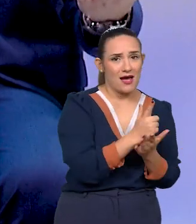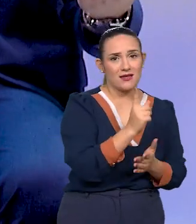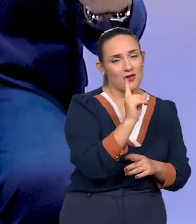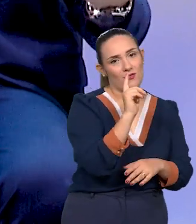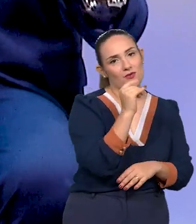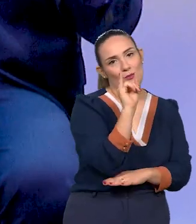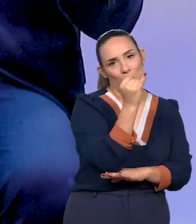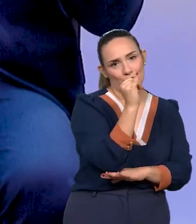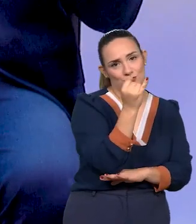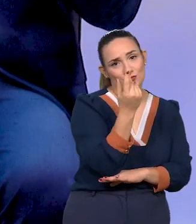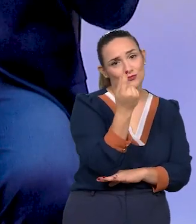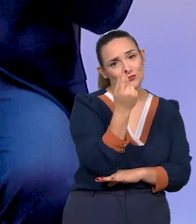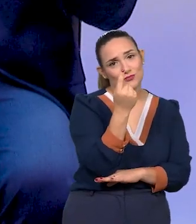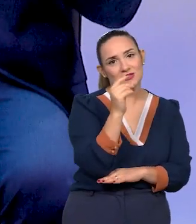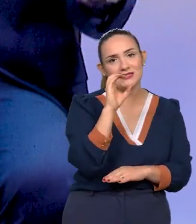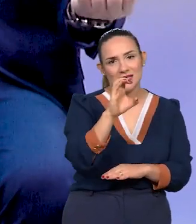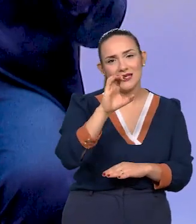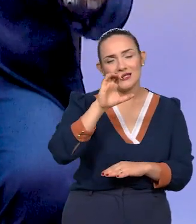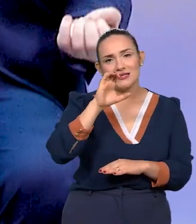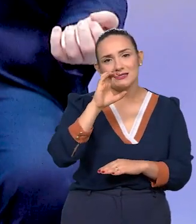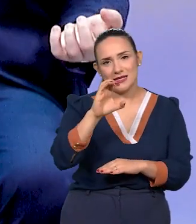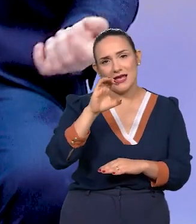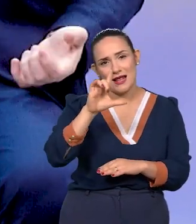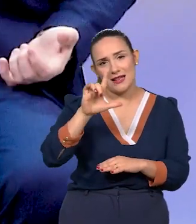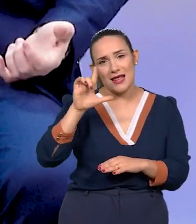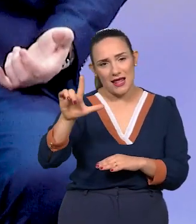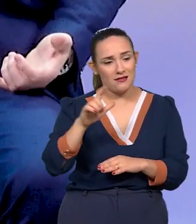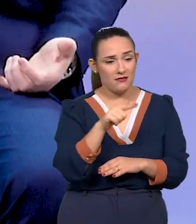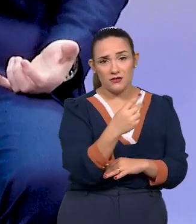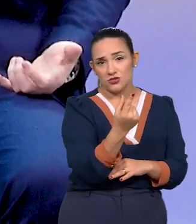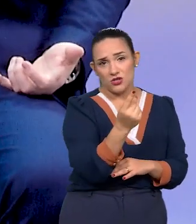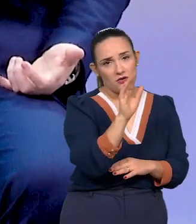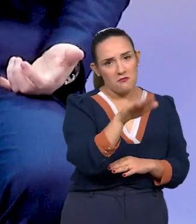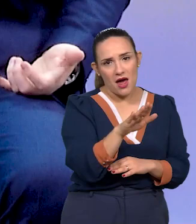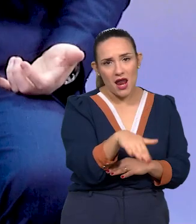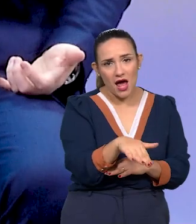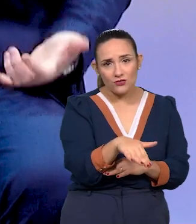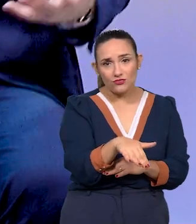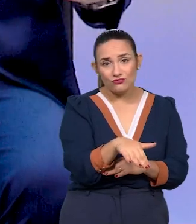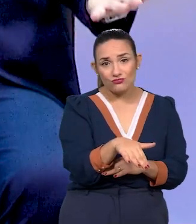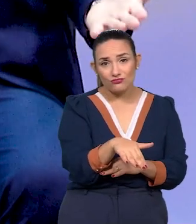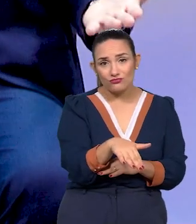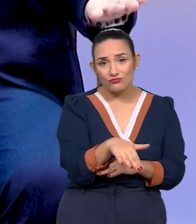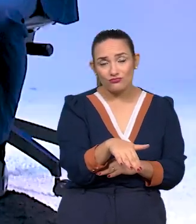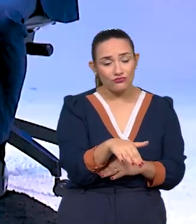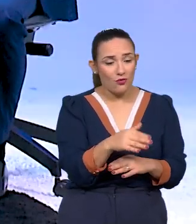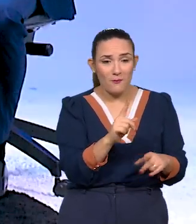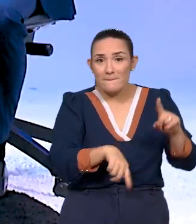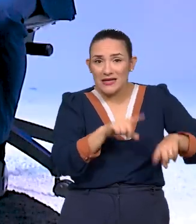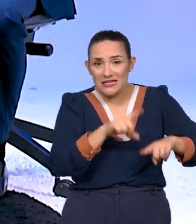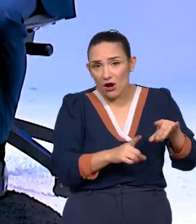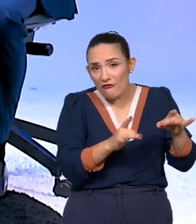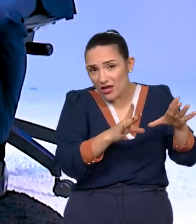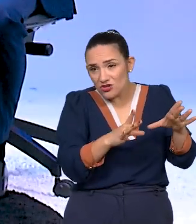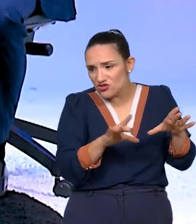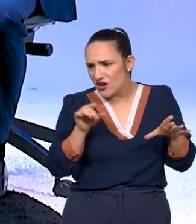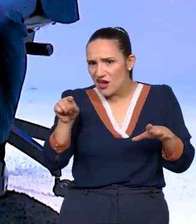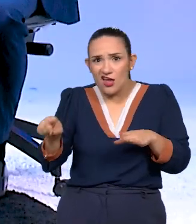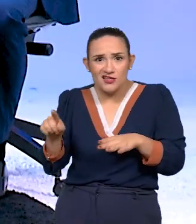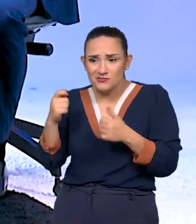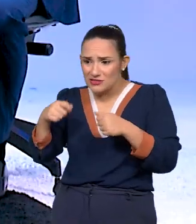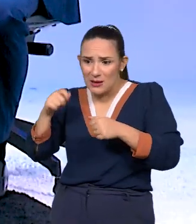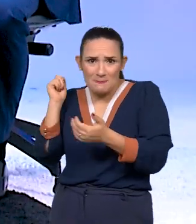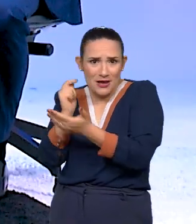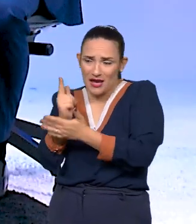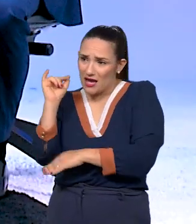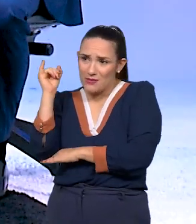CSLL, ele vai ter um preço menor do que aquele que paga. E Com isso, você vai comprar... Vai ganhar a